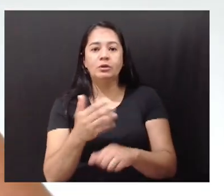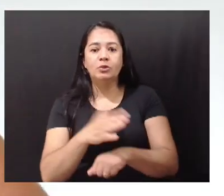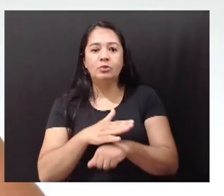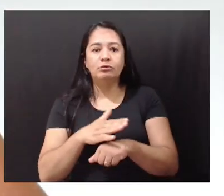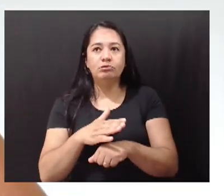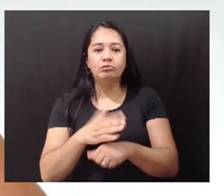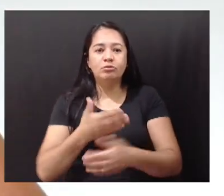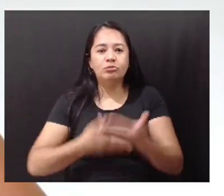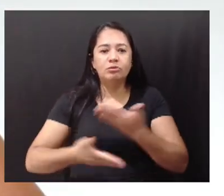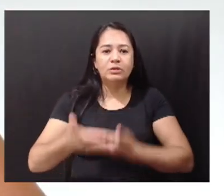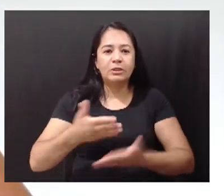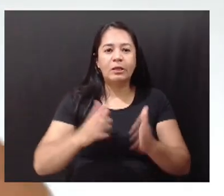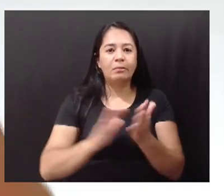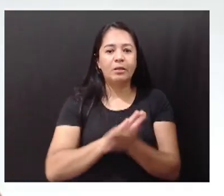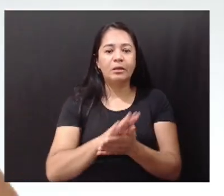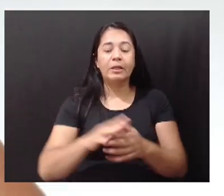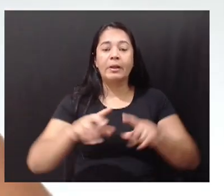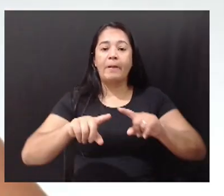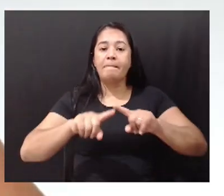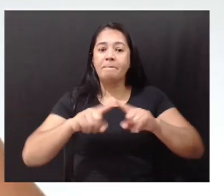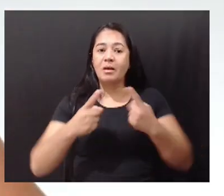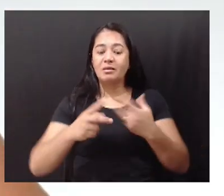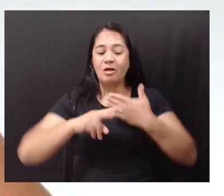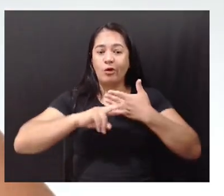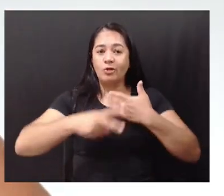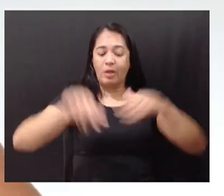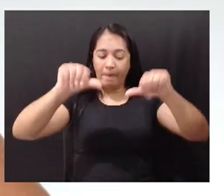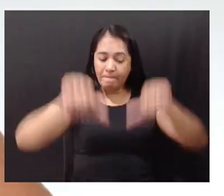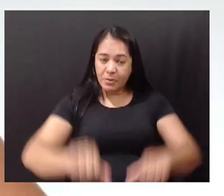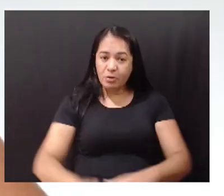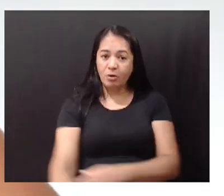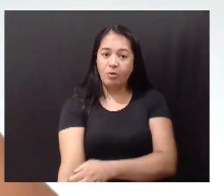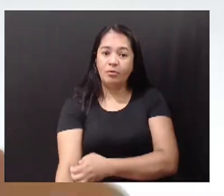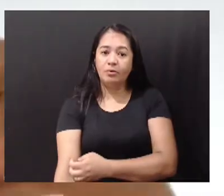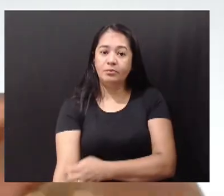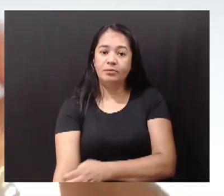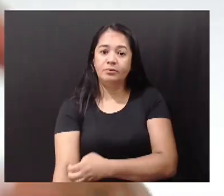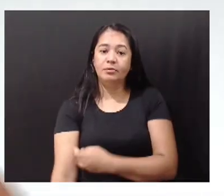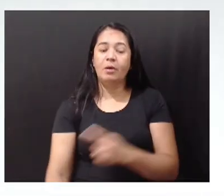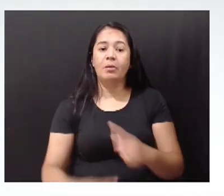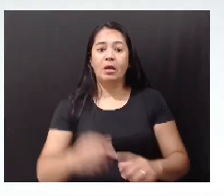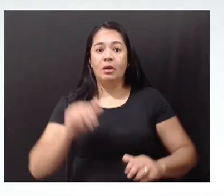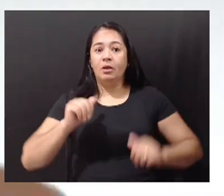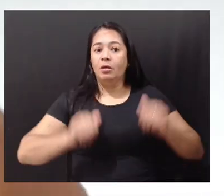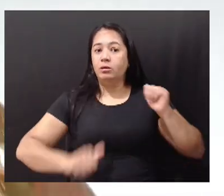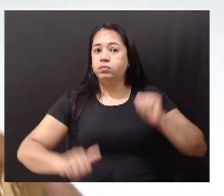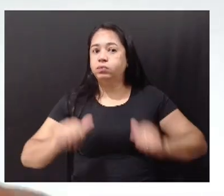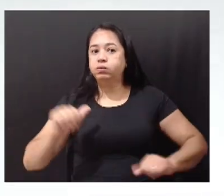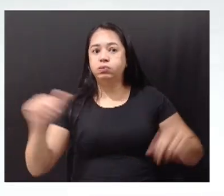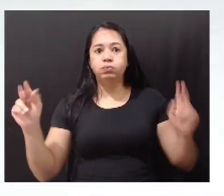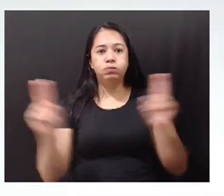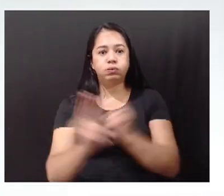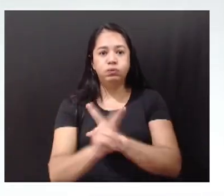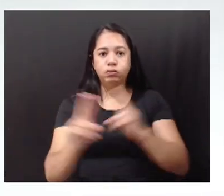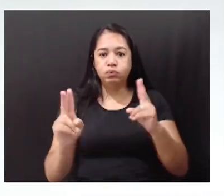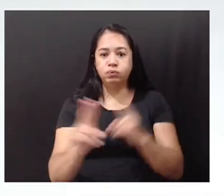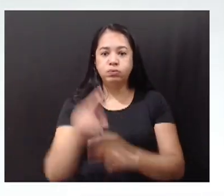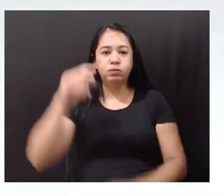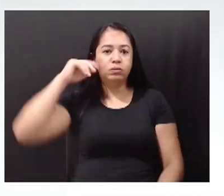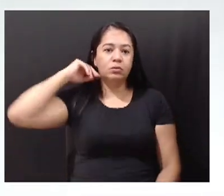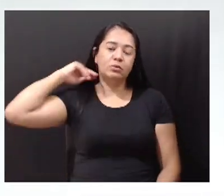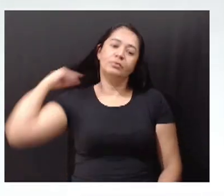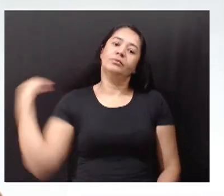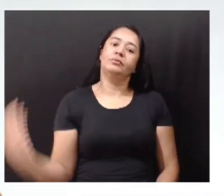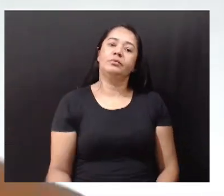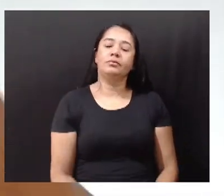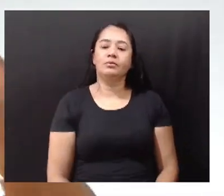necessariamente a consequência vai ser mais grave, porque eu posso entrar num colapso de ansiedade muito grave, né, que a Beatriz vai falar muito melhor na área dela,